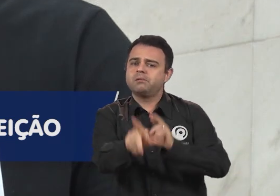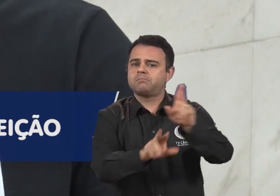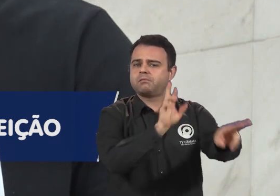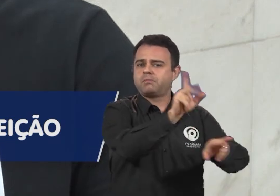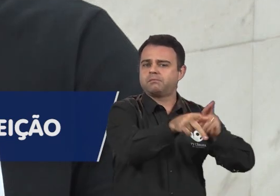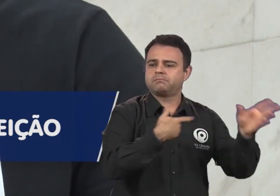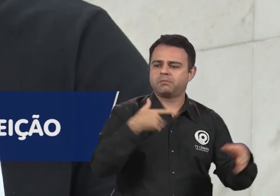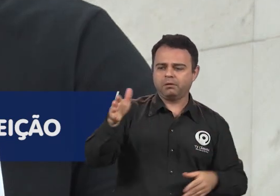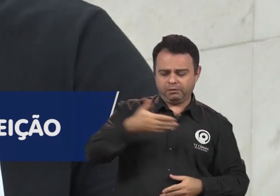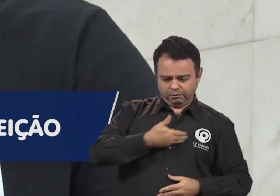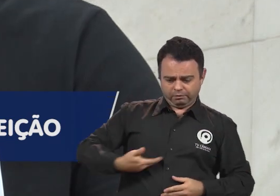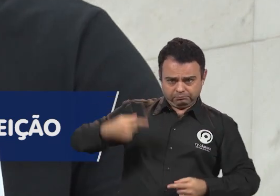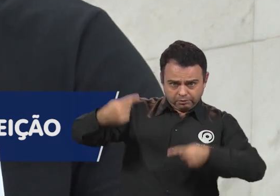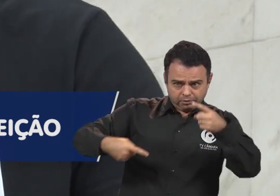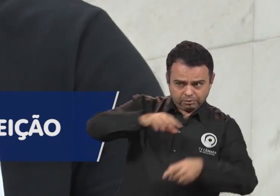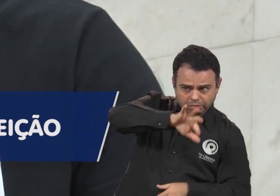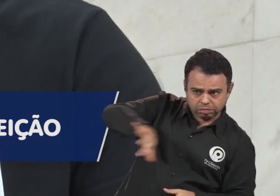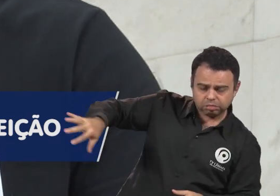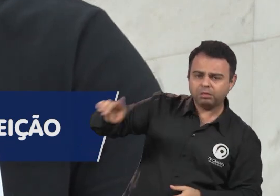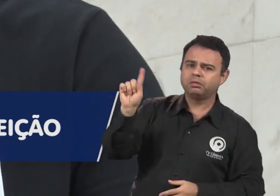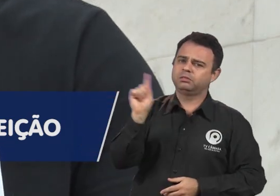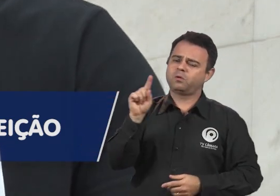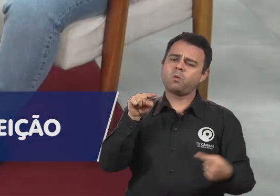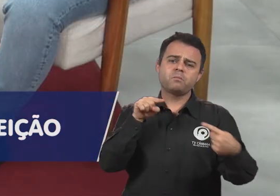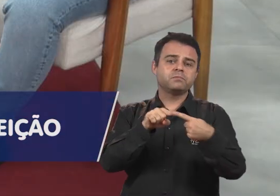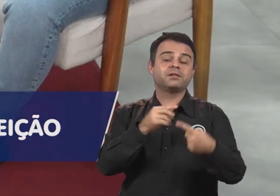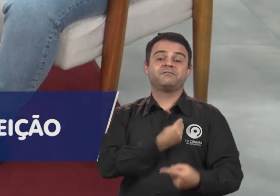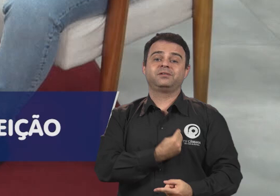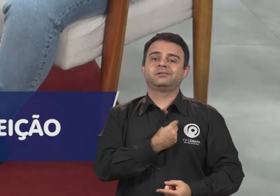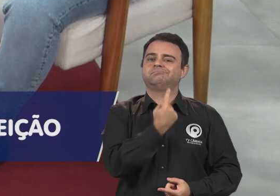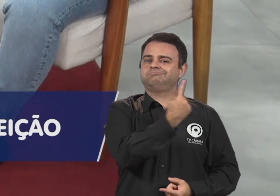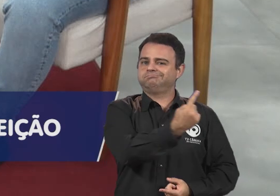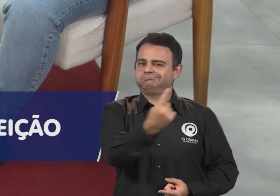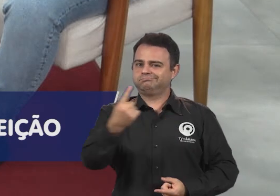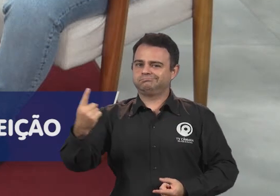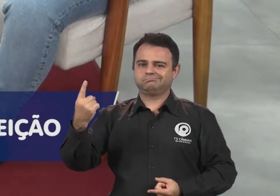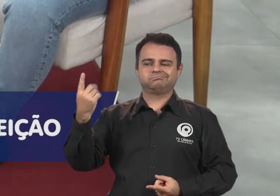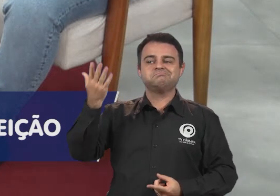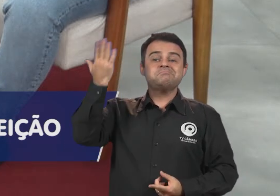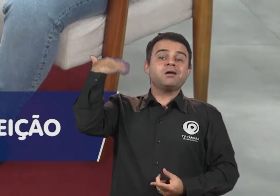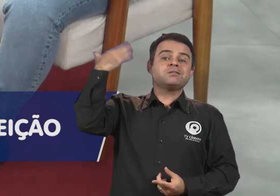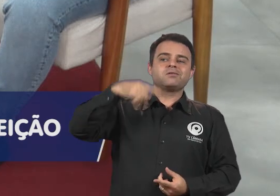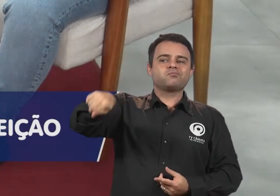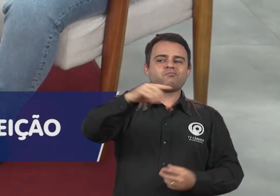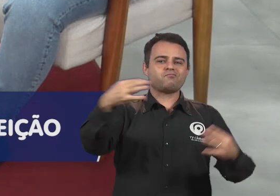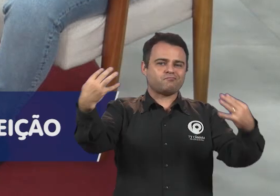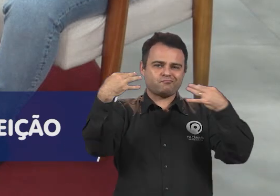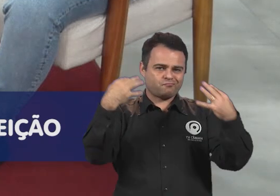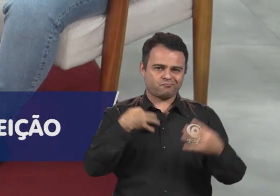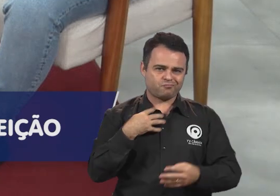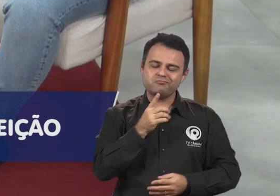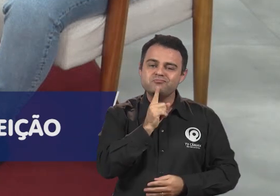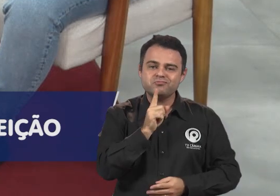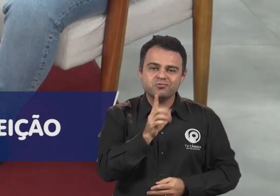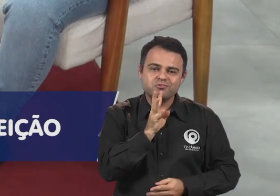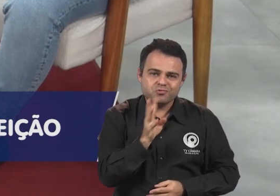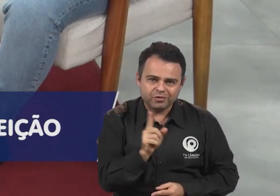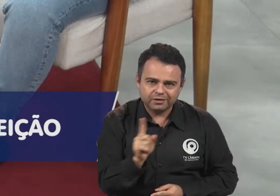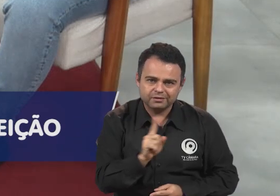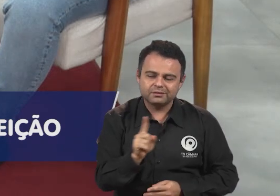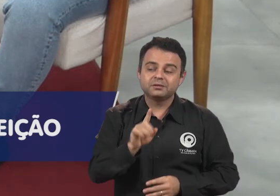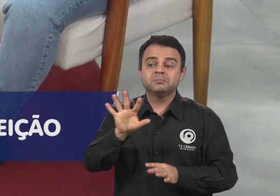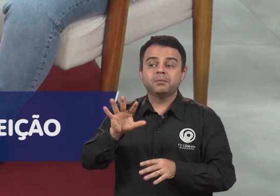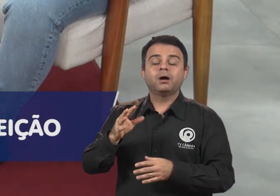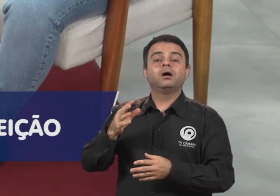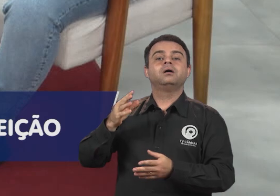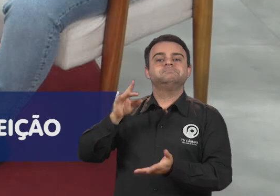lado, até porque é ela que rege toda a nossa vida, né? Então, eu vim como um desconhecido, mas que tem essa bagagem desde